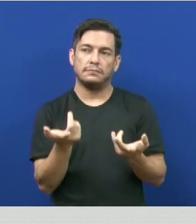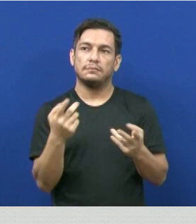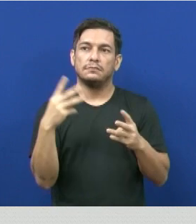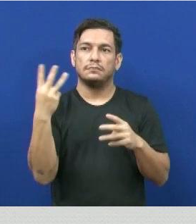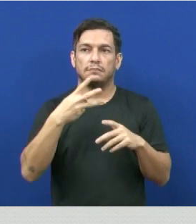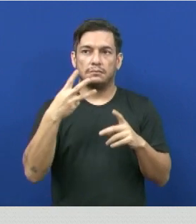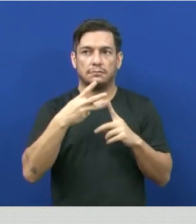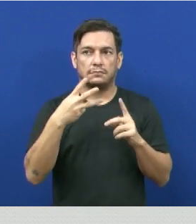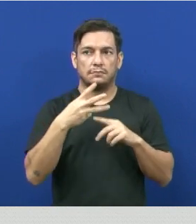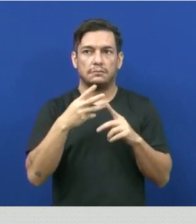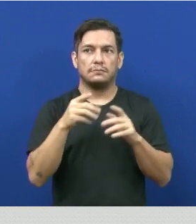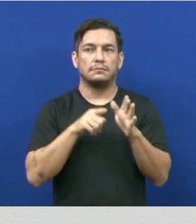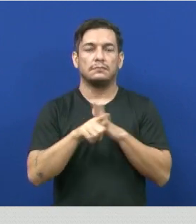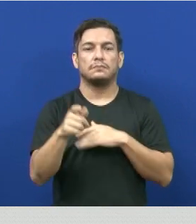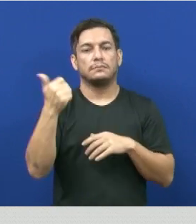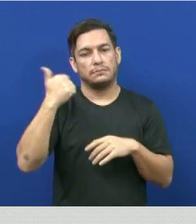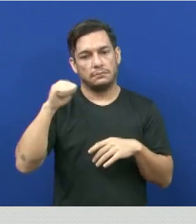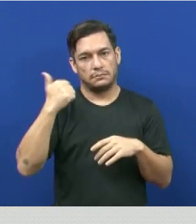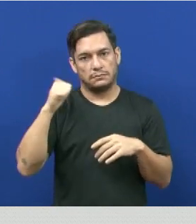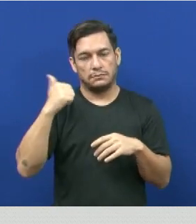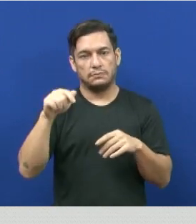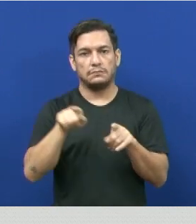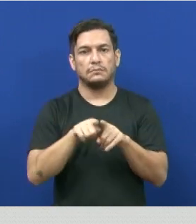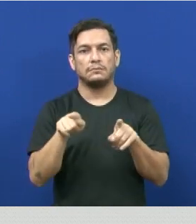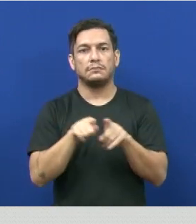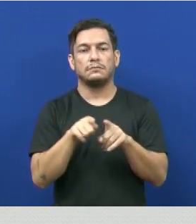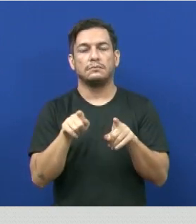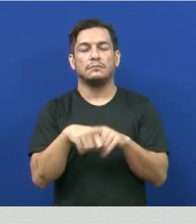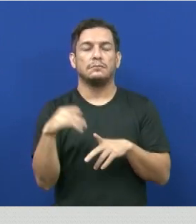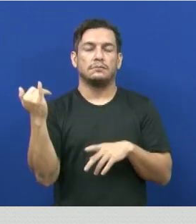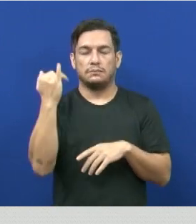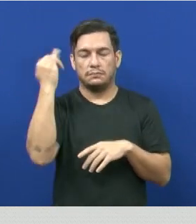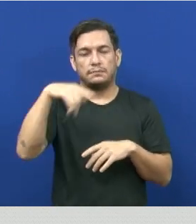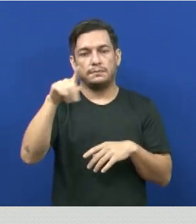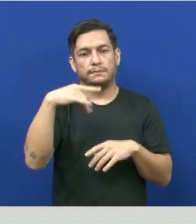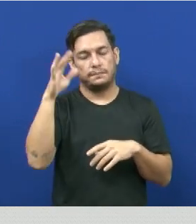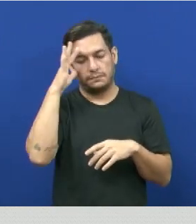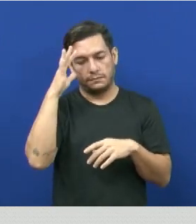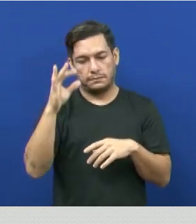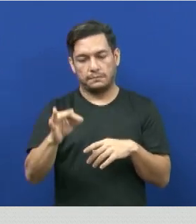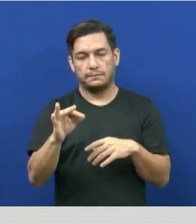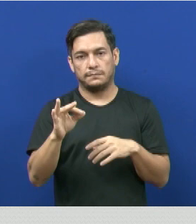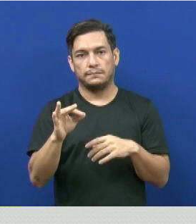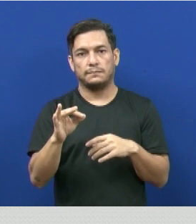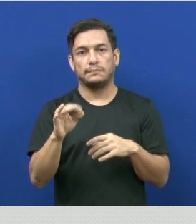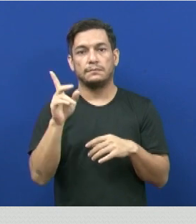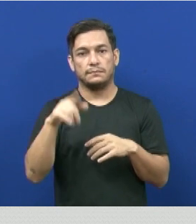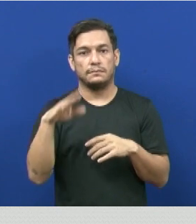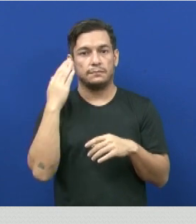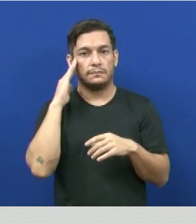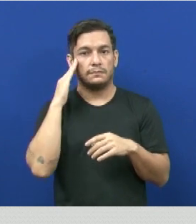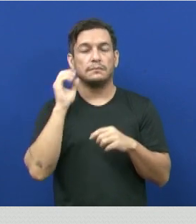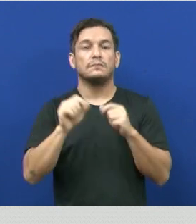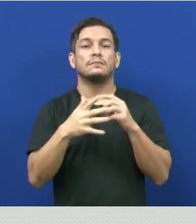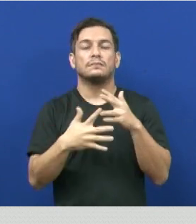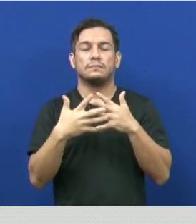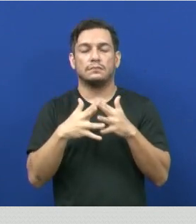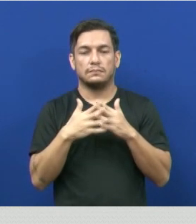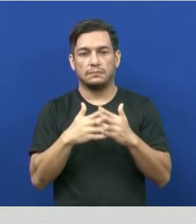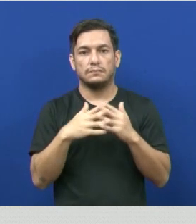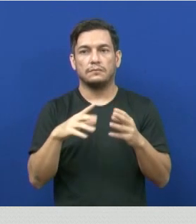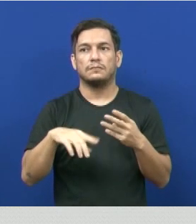nós temos uma terceira pergunta para analisar neste caso também que é importante para vocês compreenderem quer entender o conflito